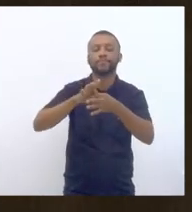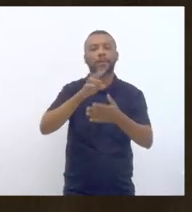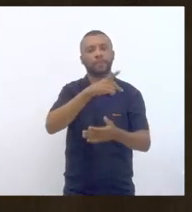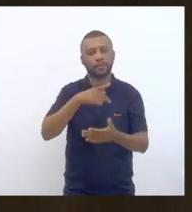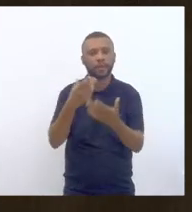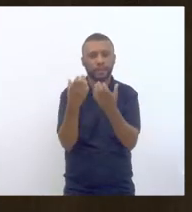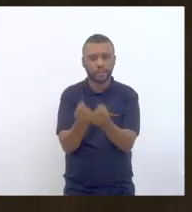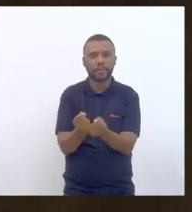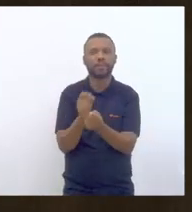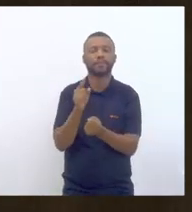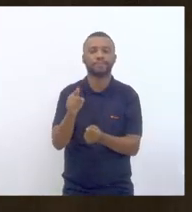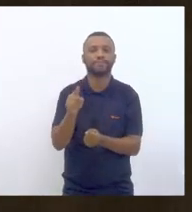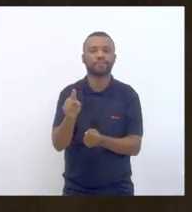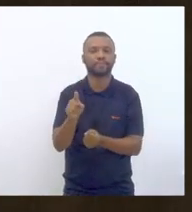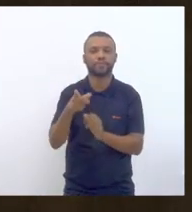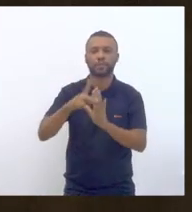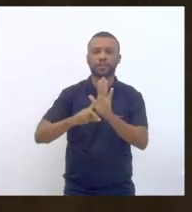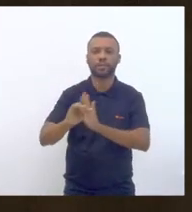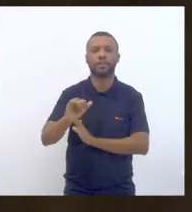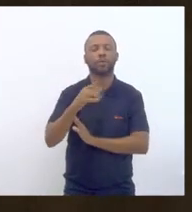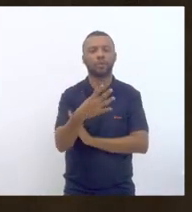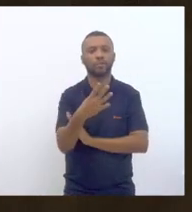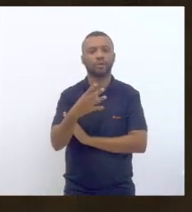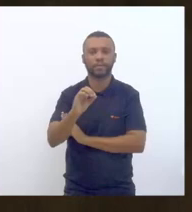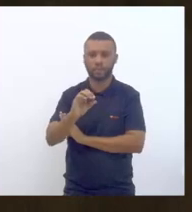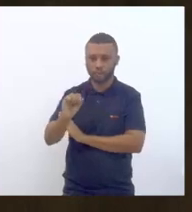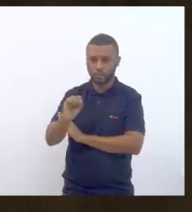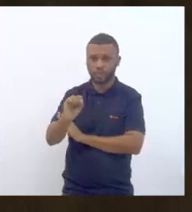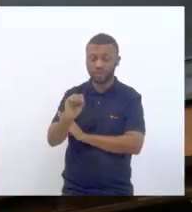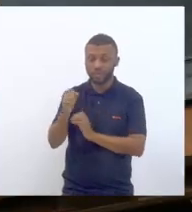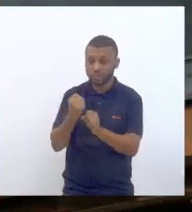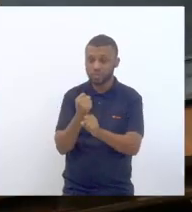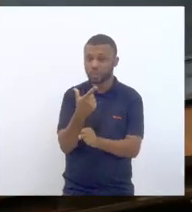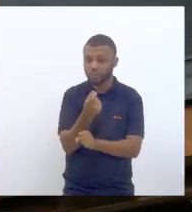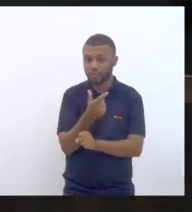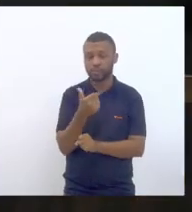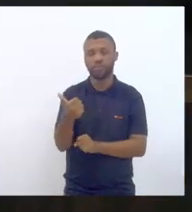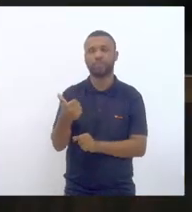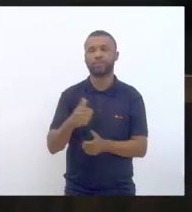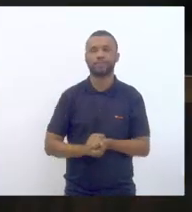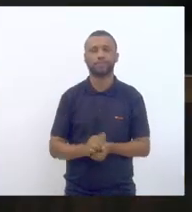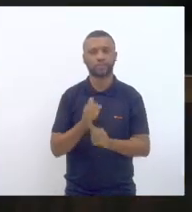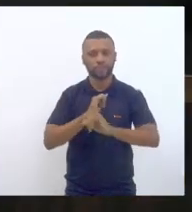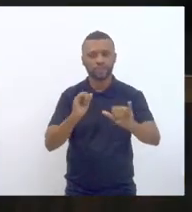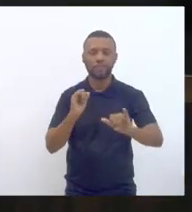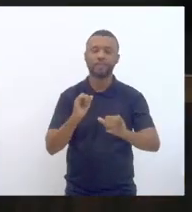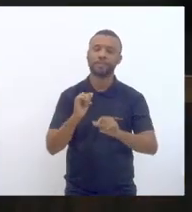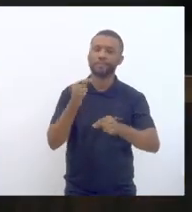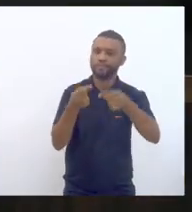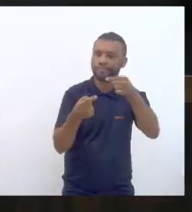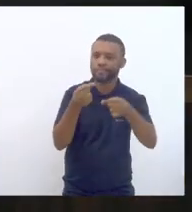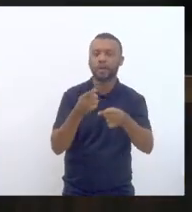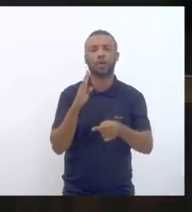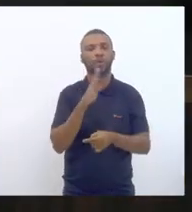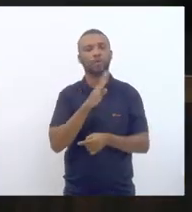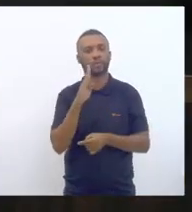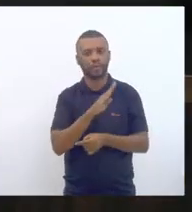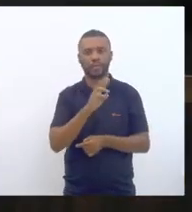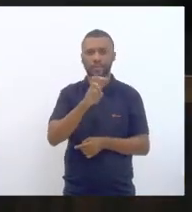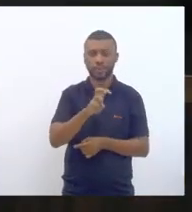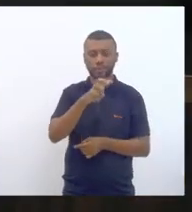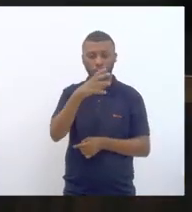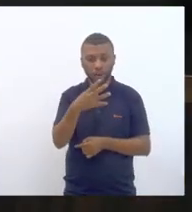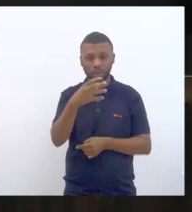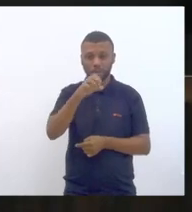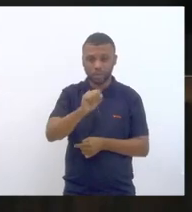defere ao projeto excelência. De lei 4408 de 21. Anuncio, em regime de urgência em discussão única, projeto de lei 5846 de